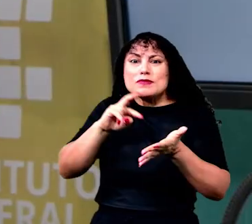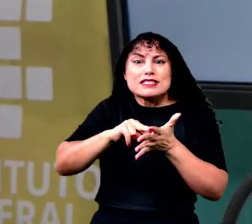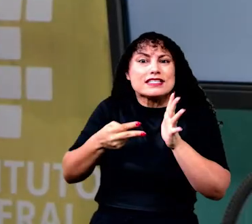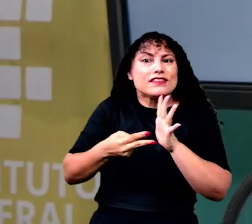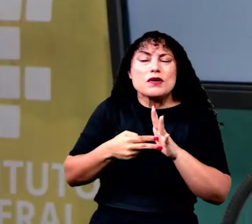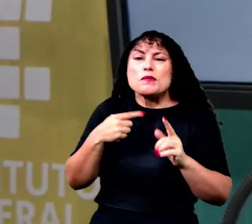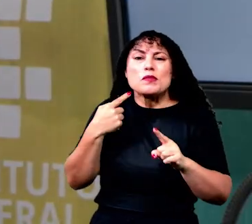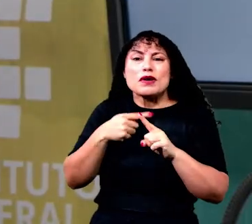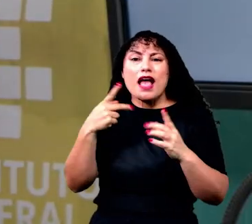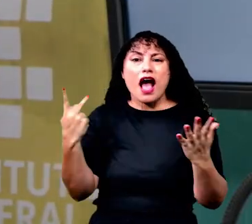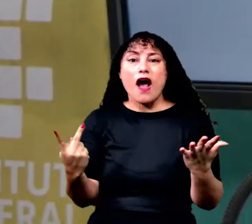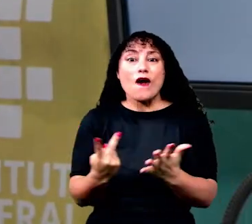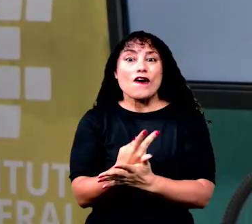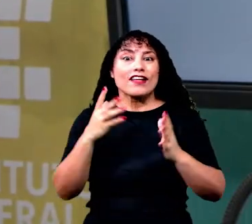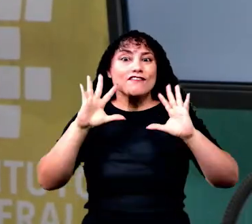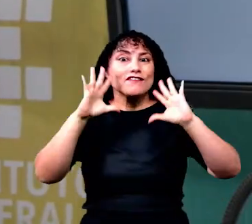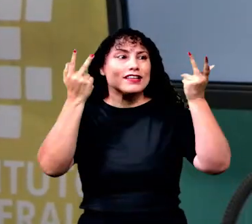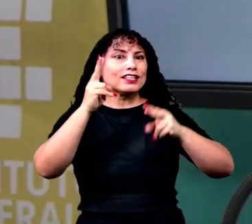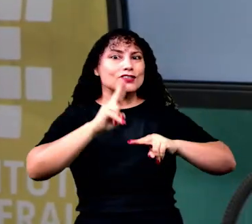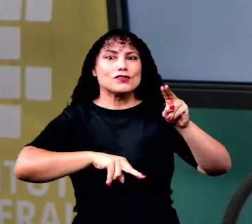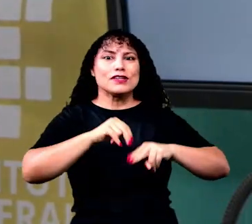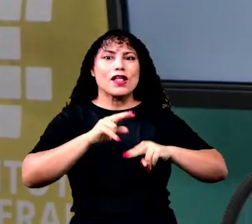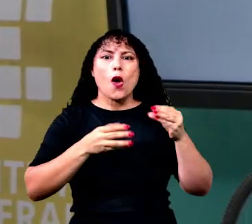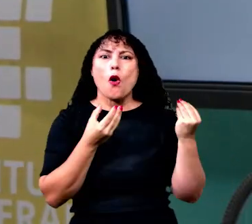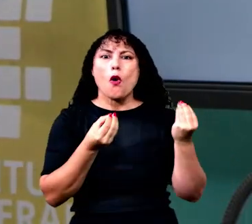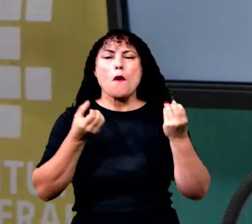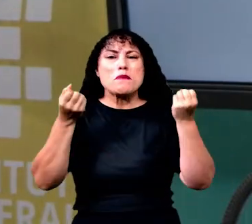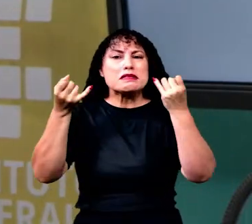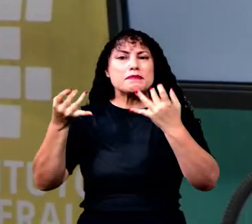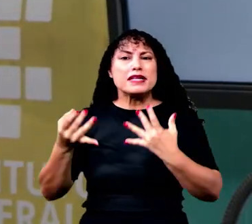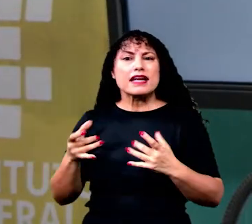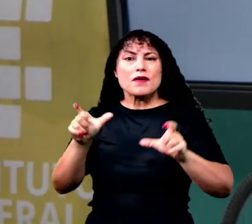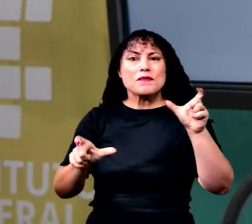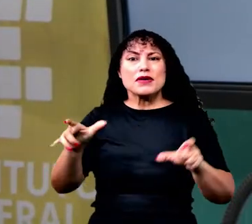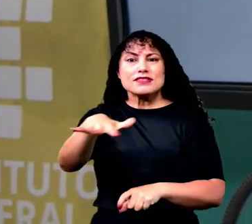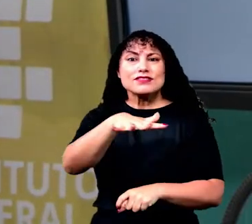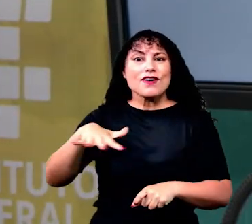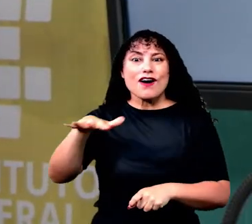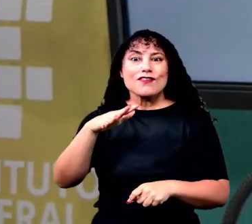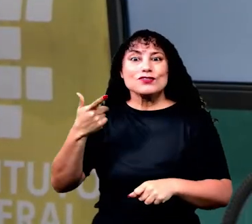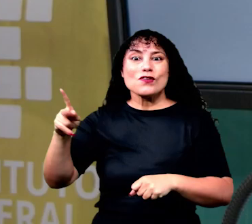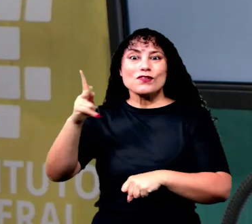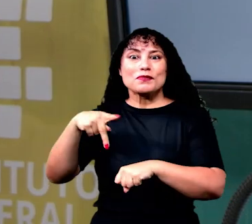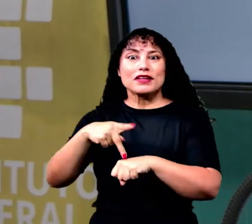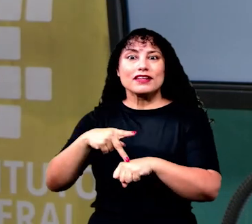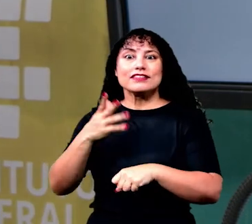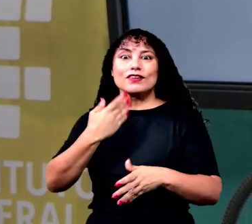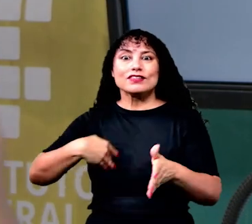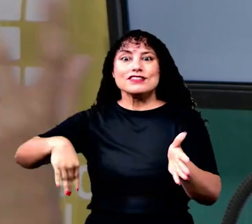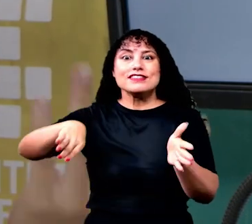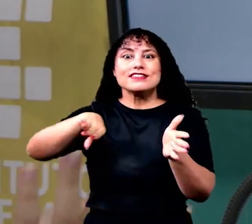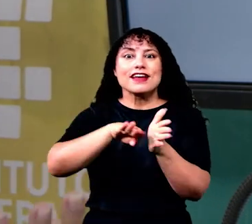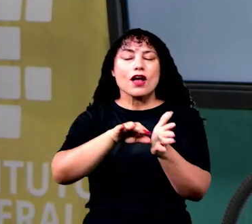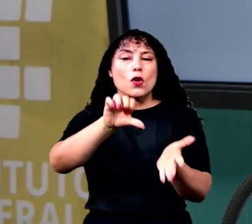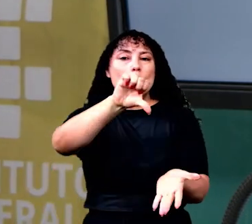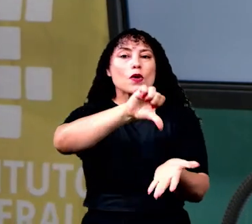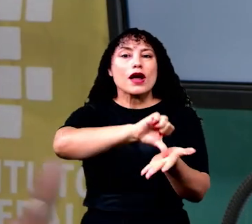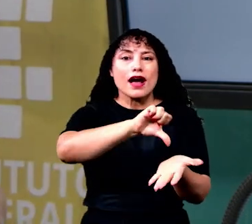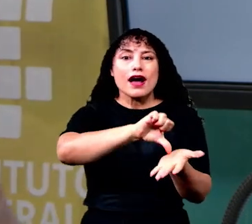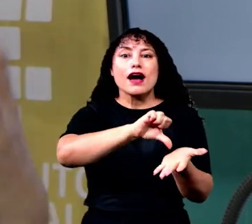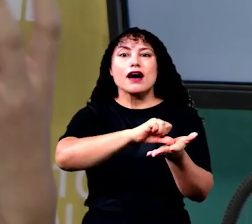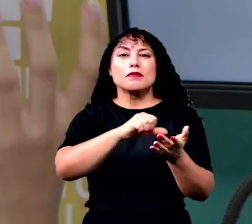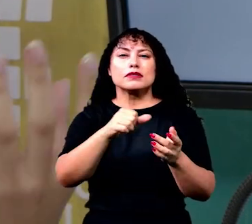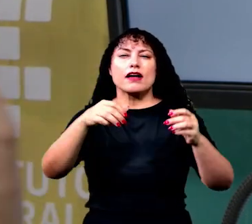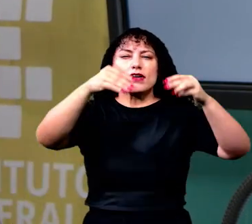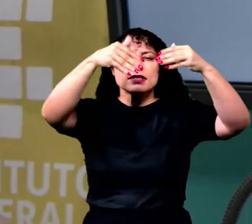sabe por que Sim. rola a festa junina? Como é que a gente explicaria para ele? E aí quando eles chegaram lá no